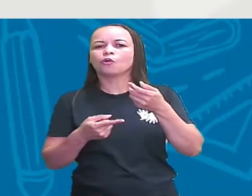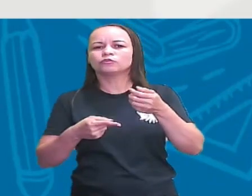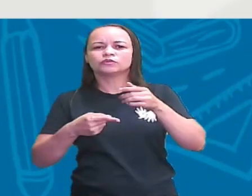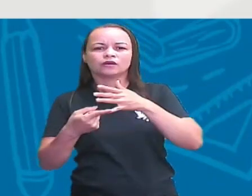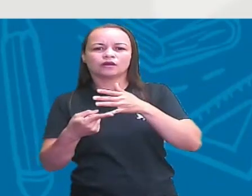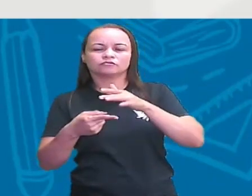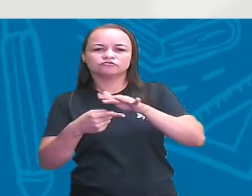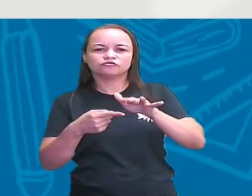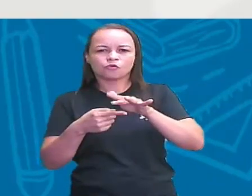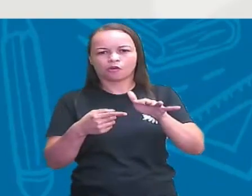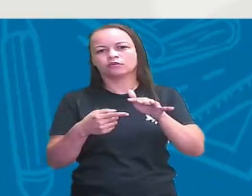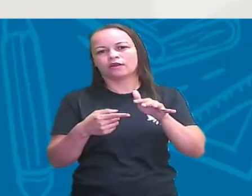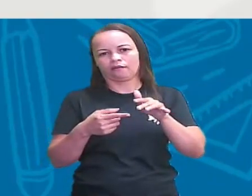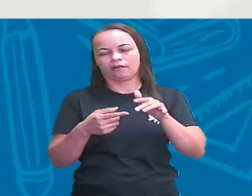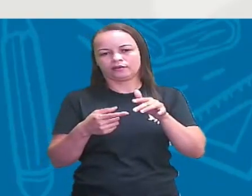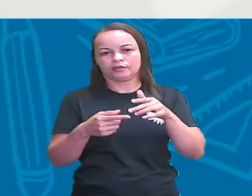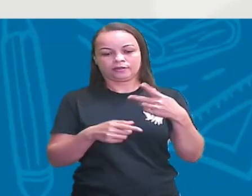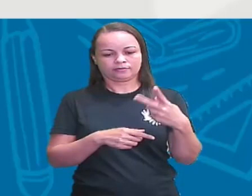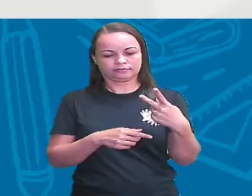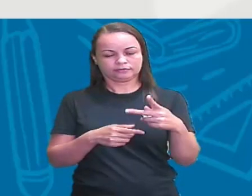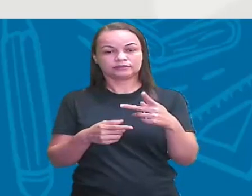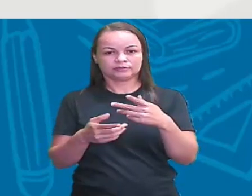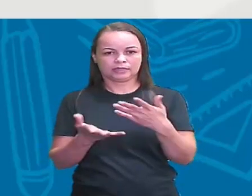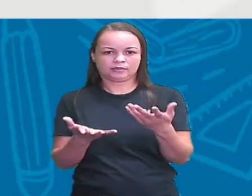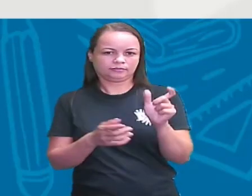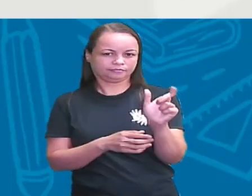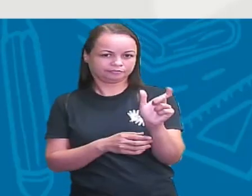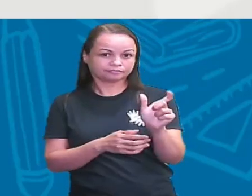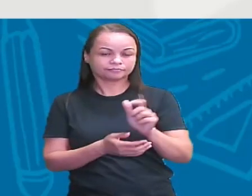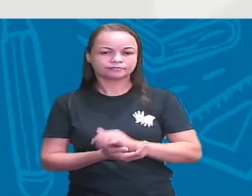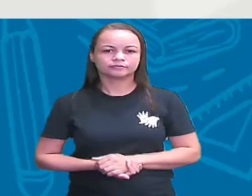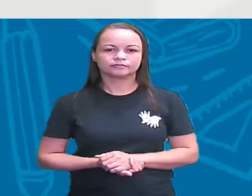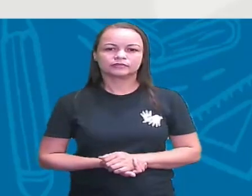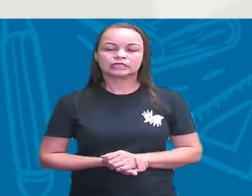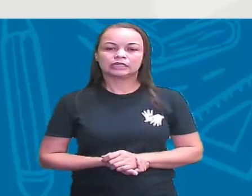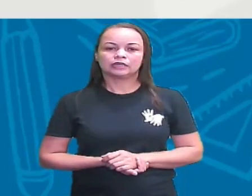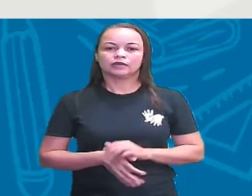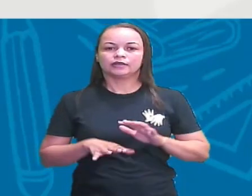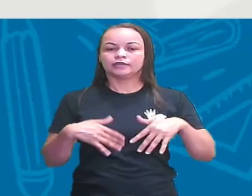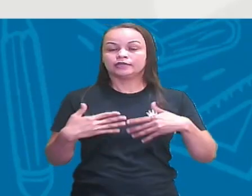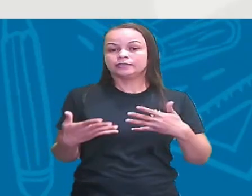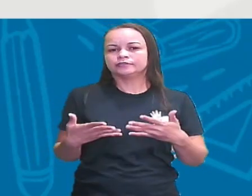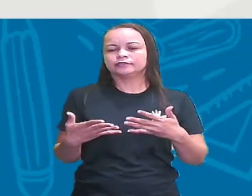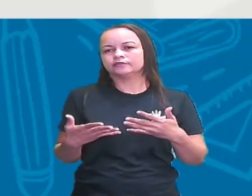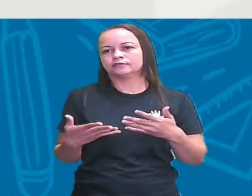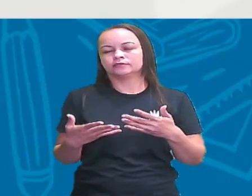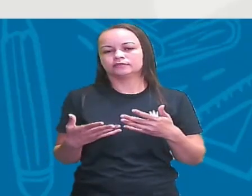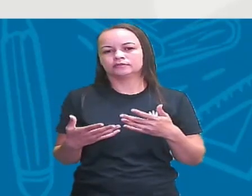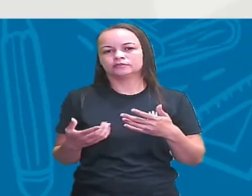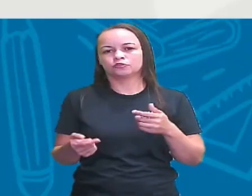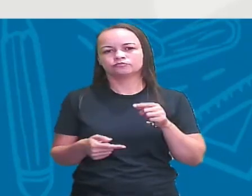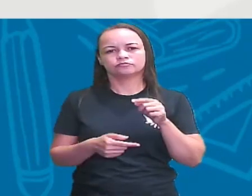né, dessa palavra, né, então você digamos aí,